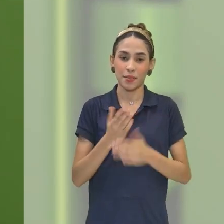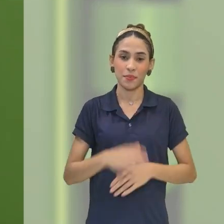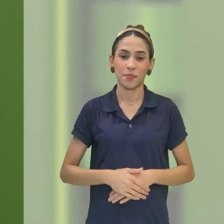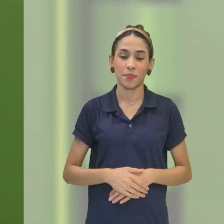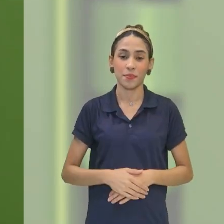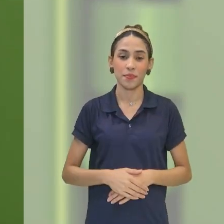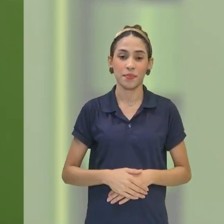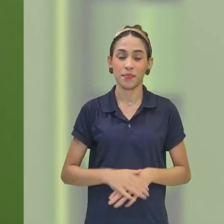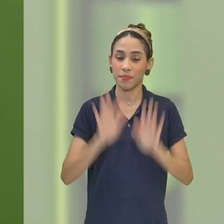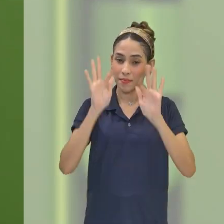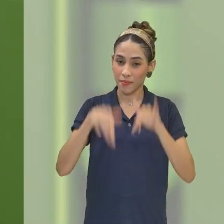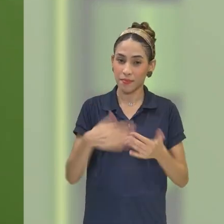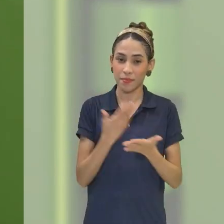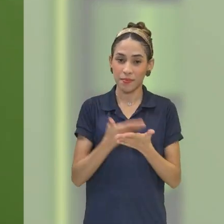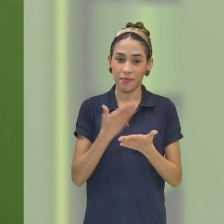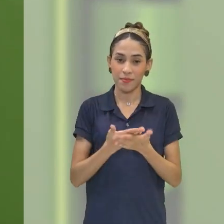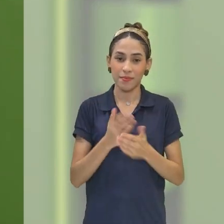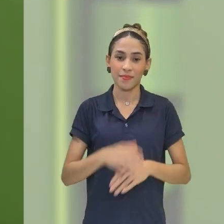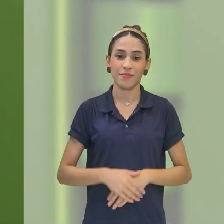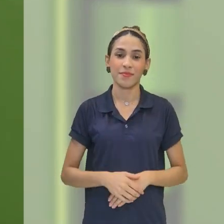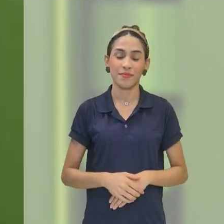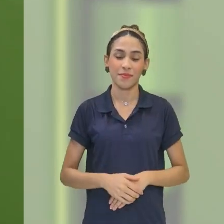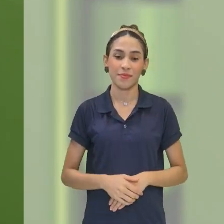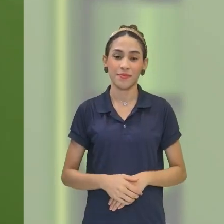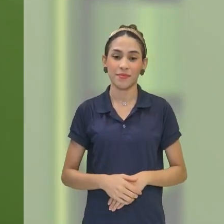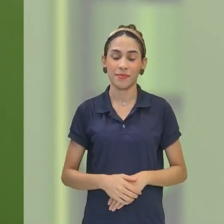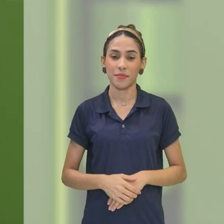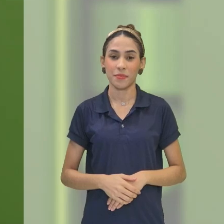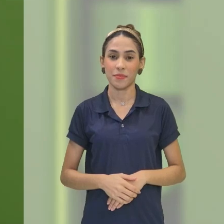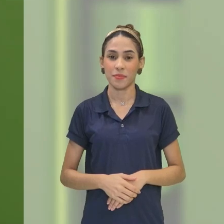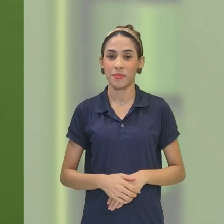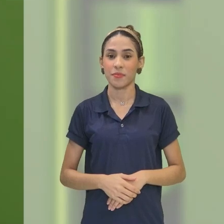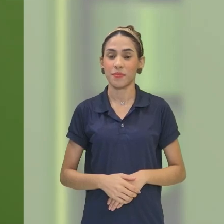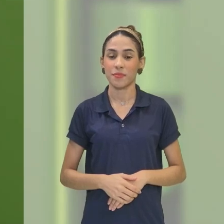Eu me despeço aqui de vocês, finalizo